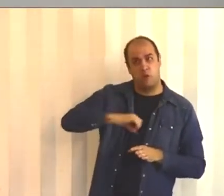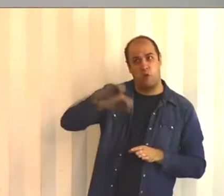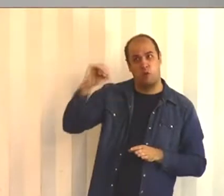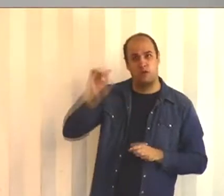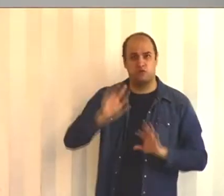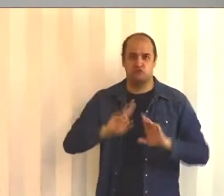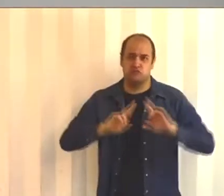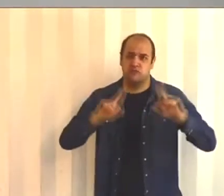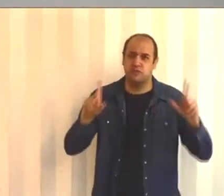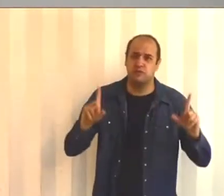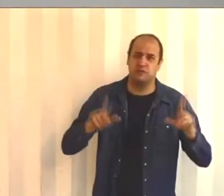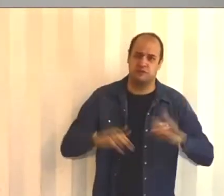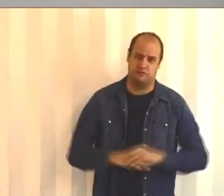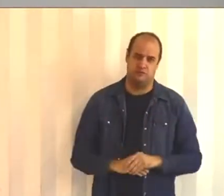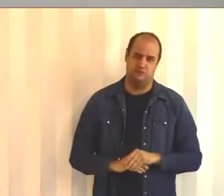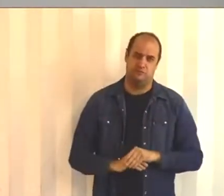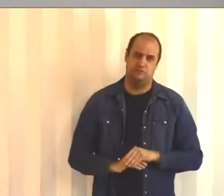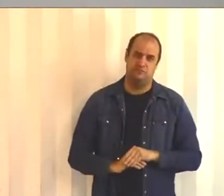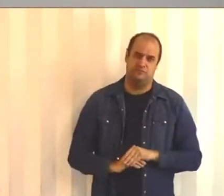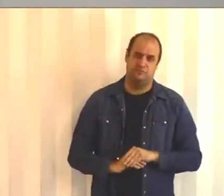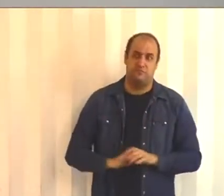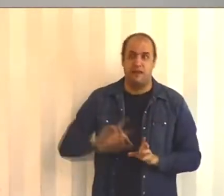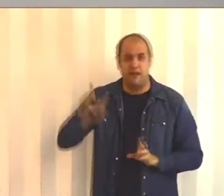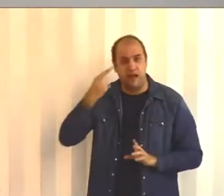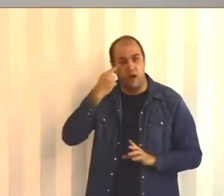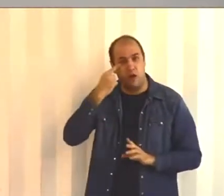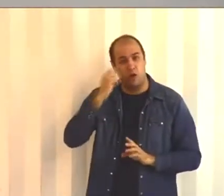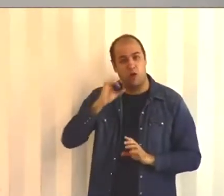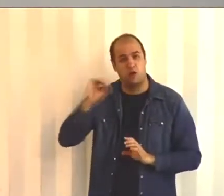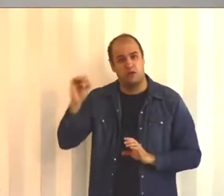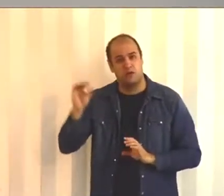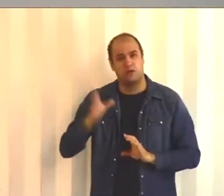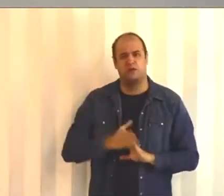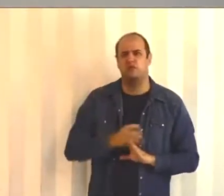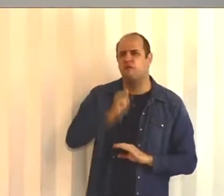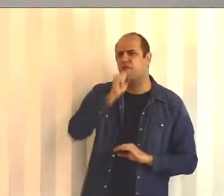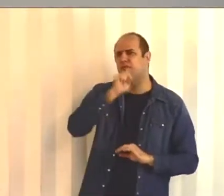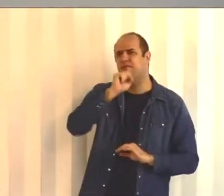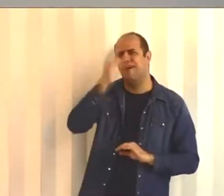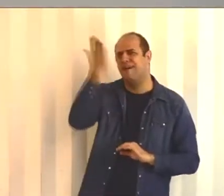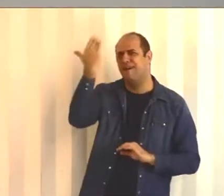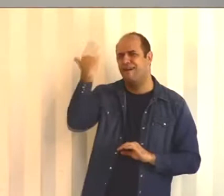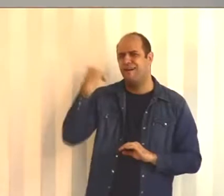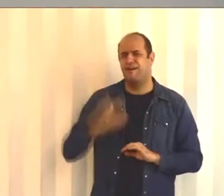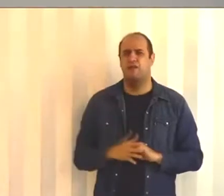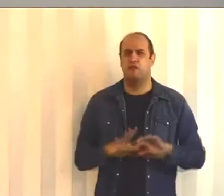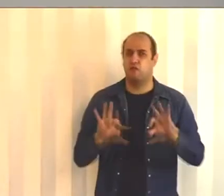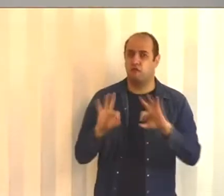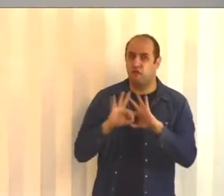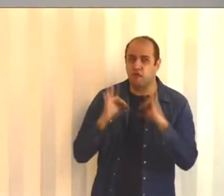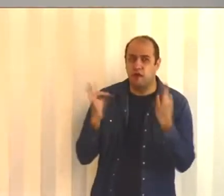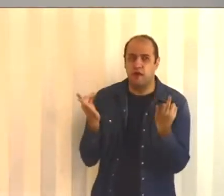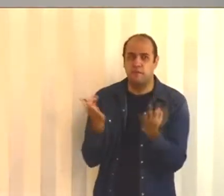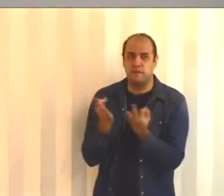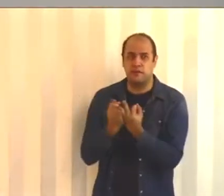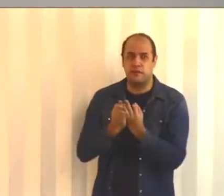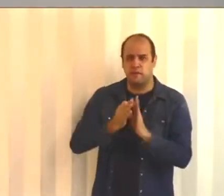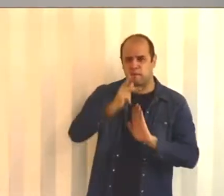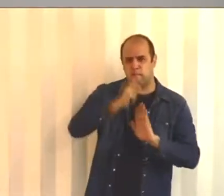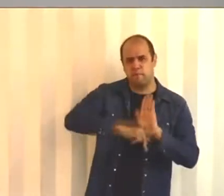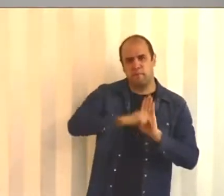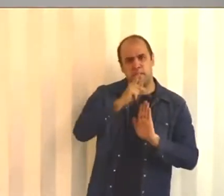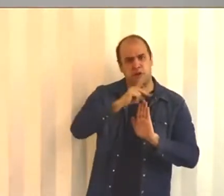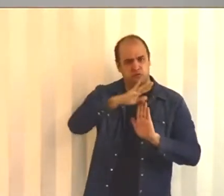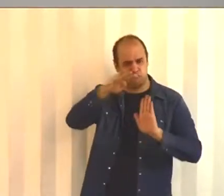de construir famílias. No Oriente Próximo, no Oriente Antigo, as famílias faziam parte de um plano